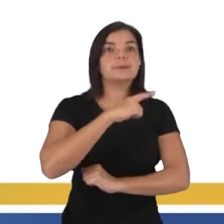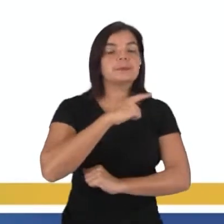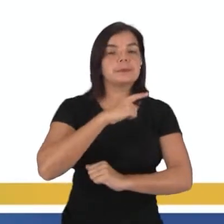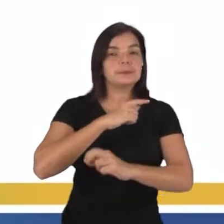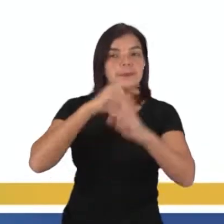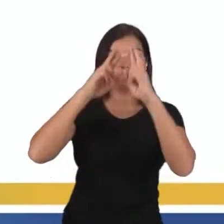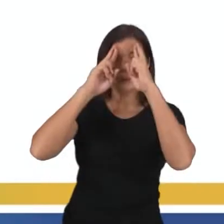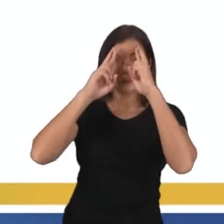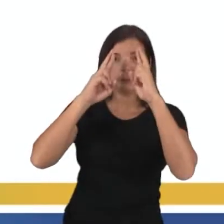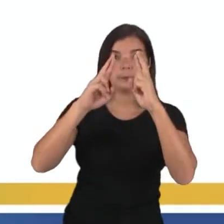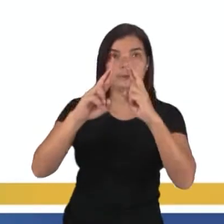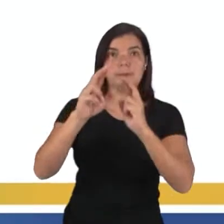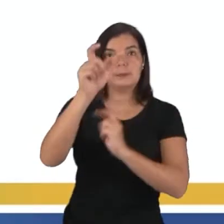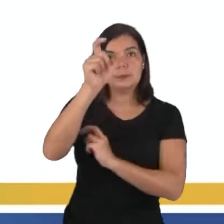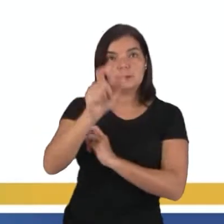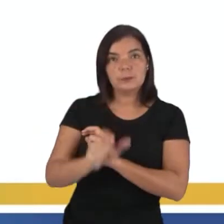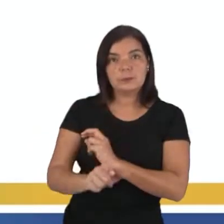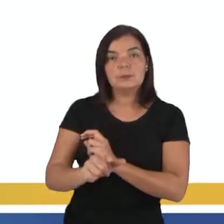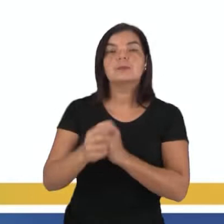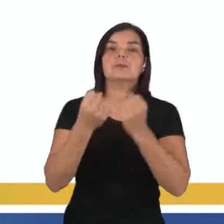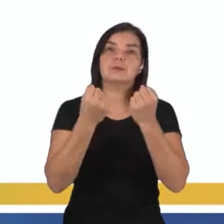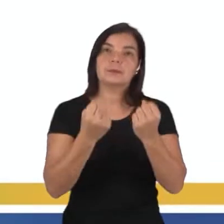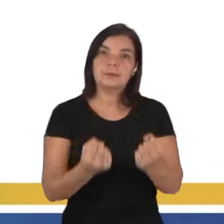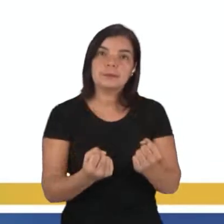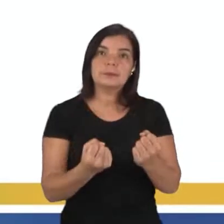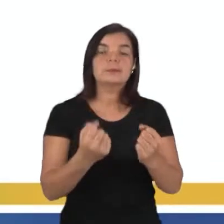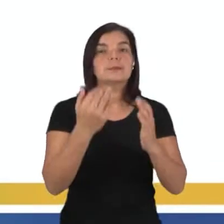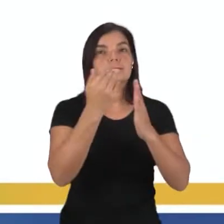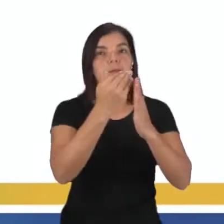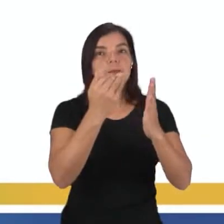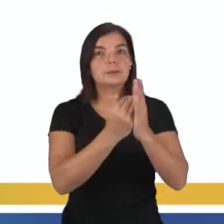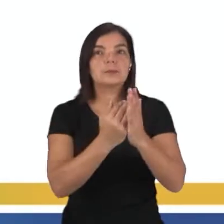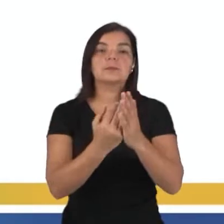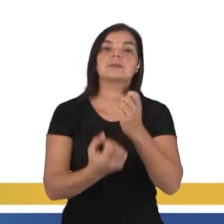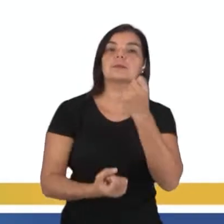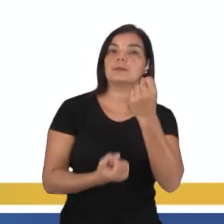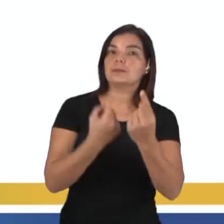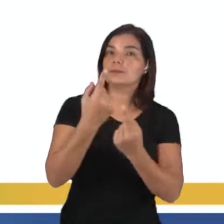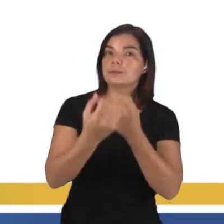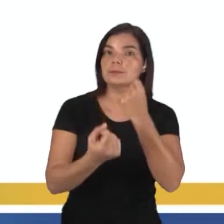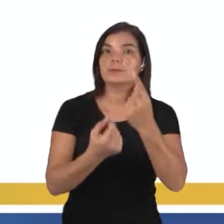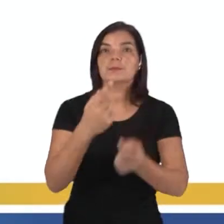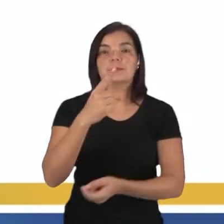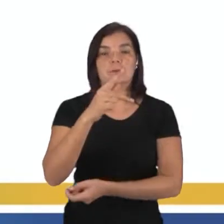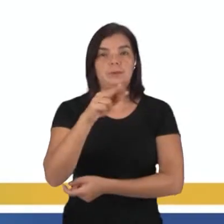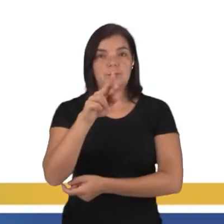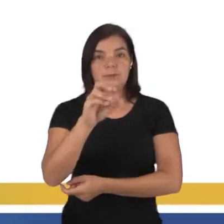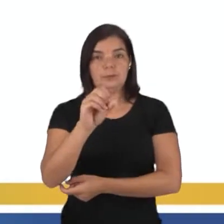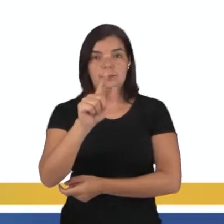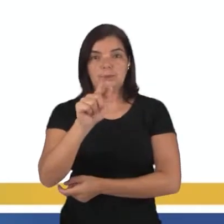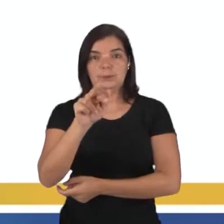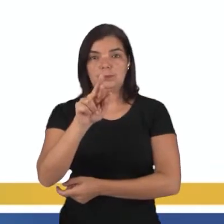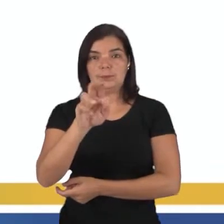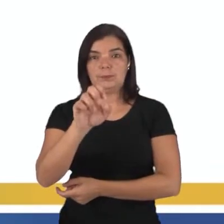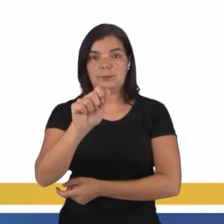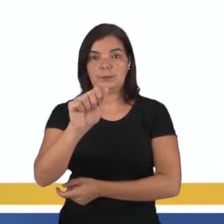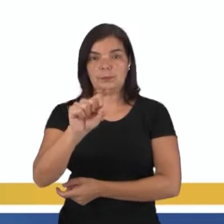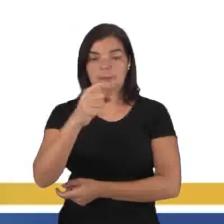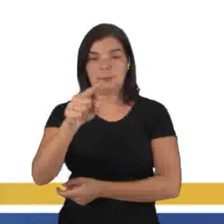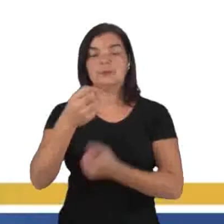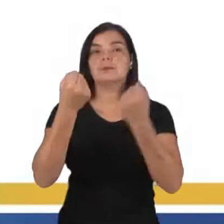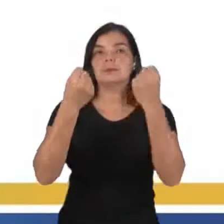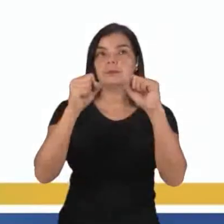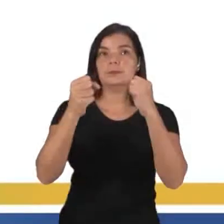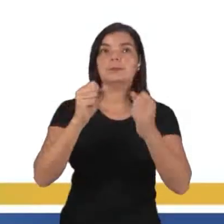esportivo, né, que é respeitar a individualidade, sobrecarga, especificidade, variação e progressão do